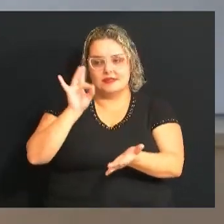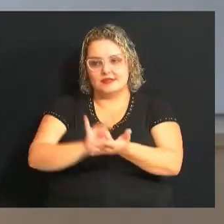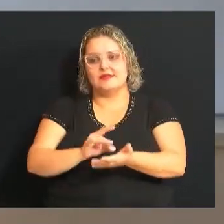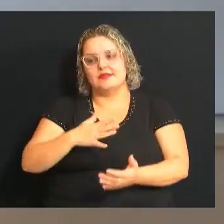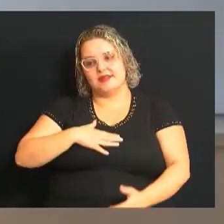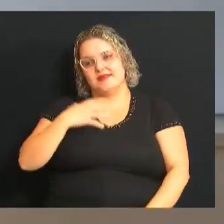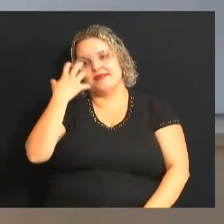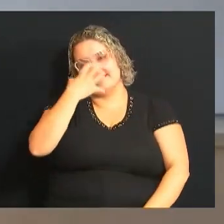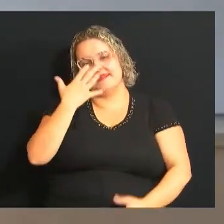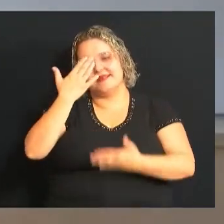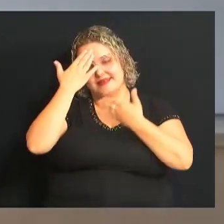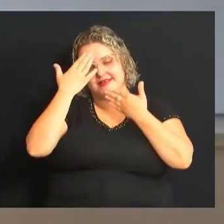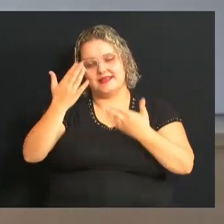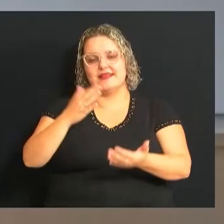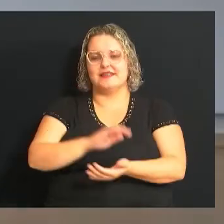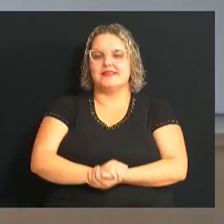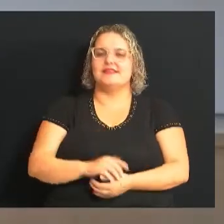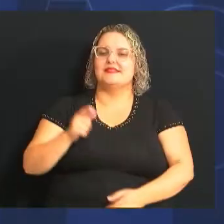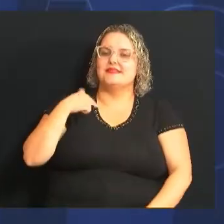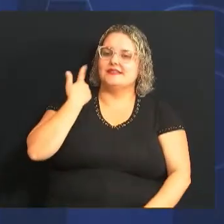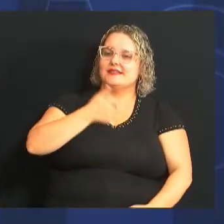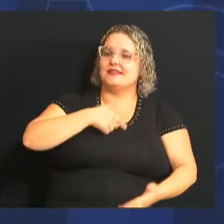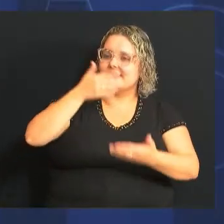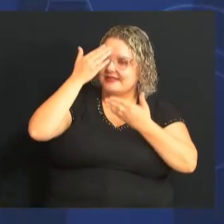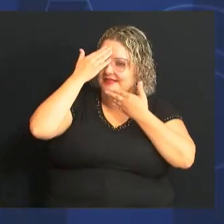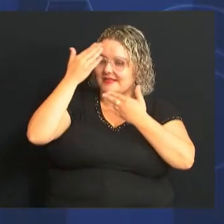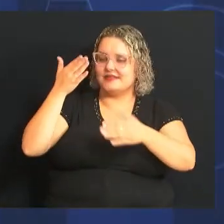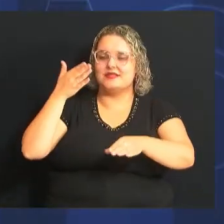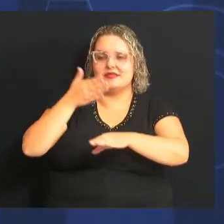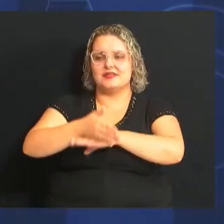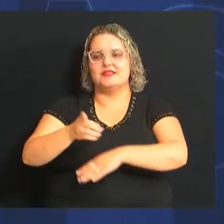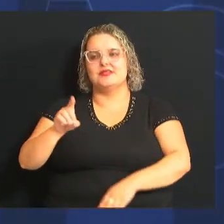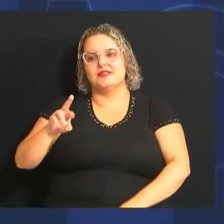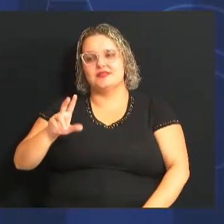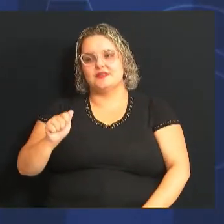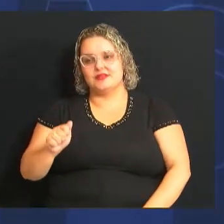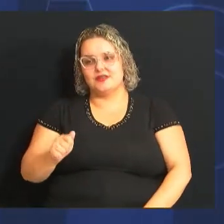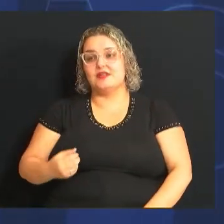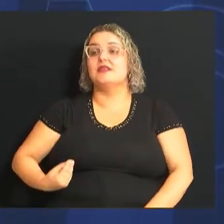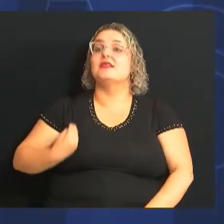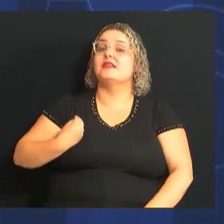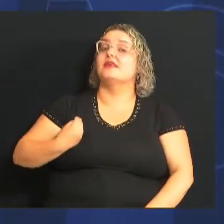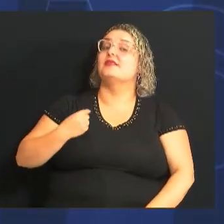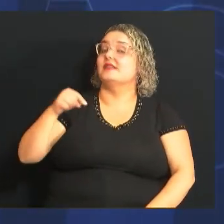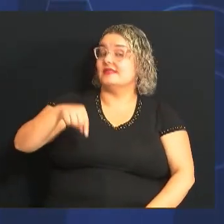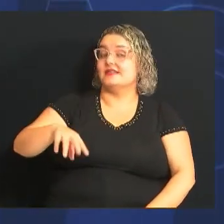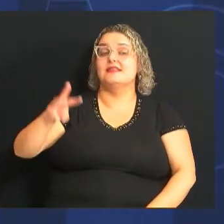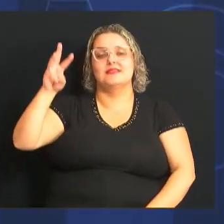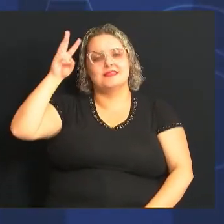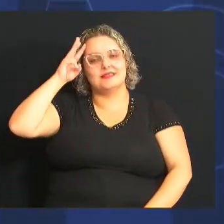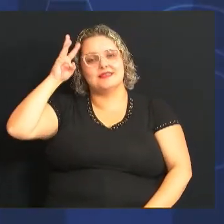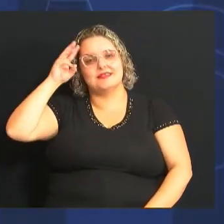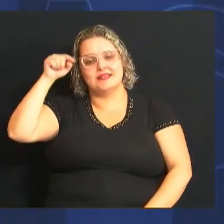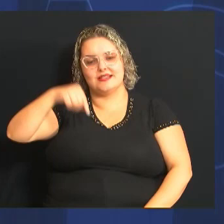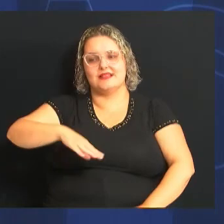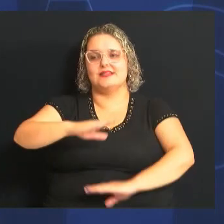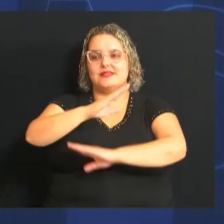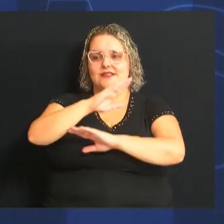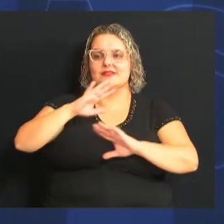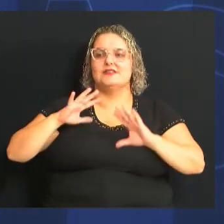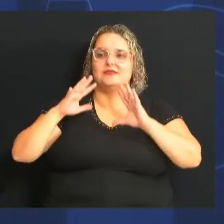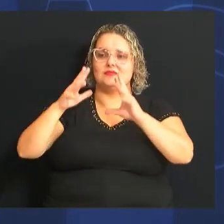paixão. Muito obrigada. Nós aqui agradecemos a participação da Dora ao vivo nesta terça-feira aqui no nosso Câmara